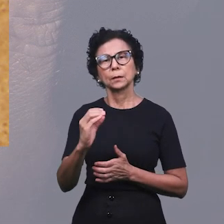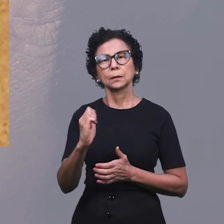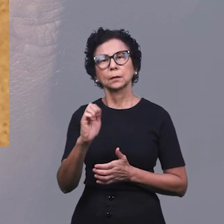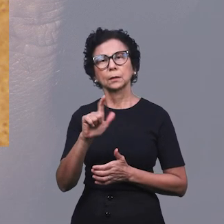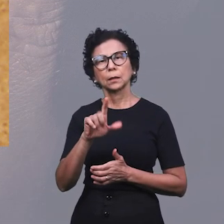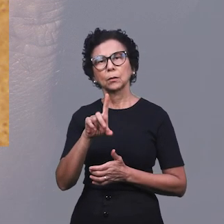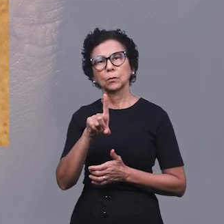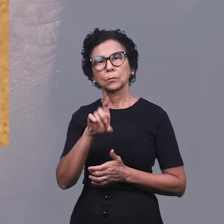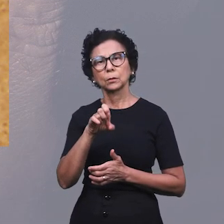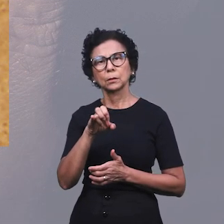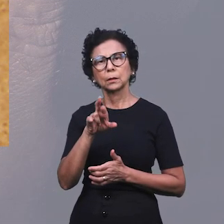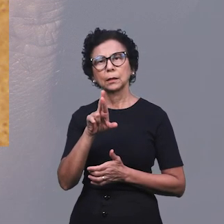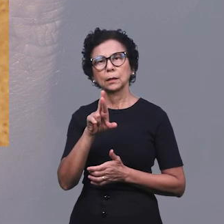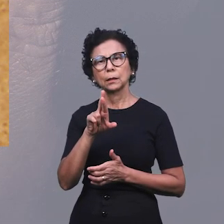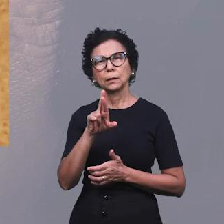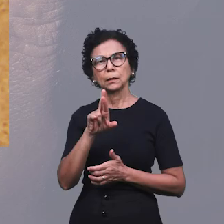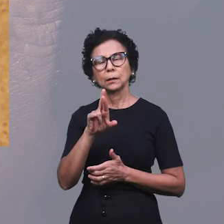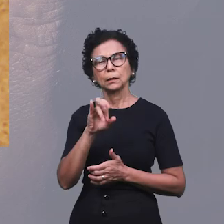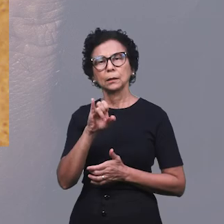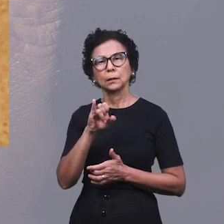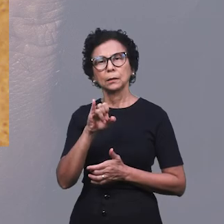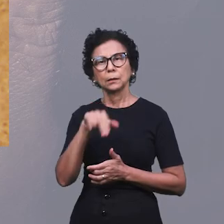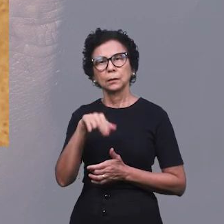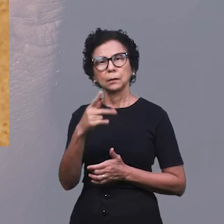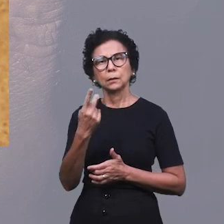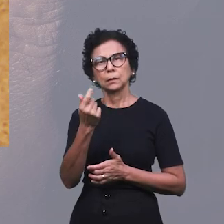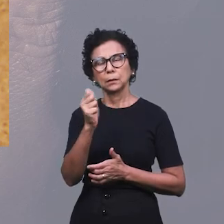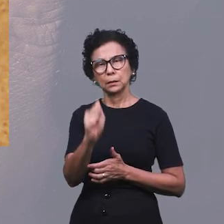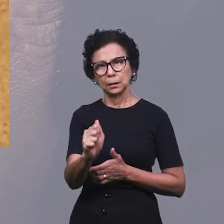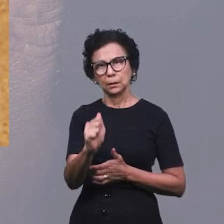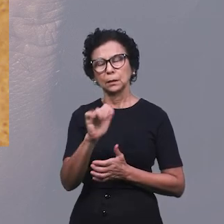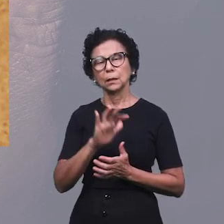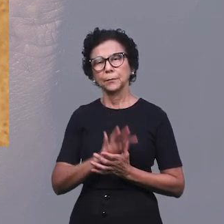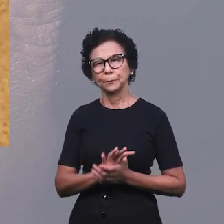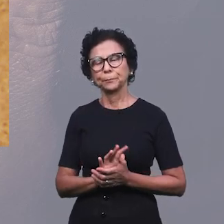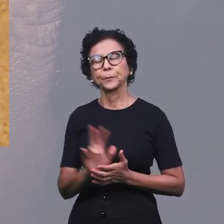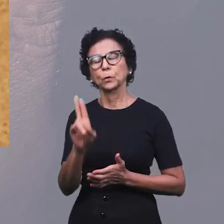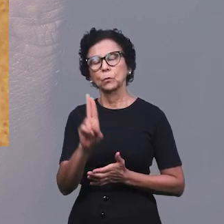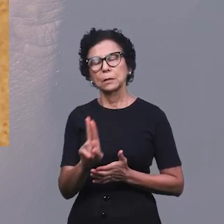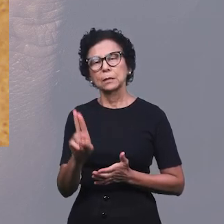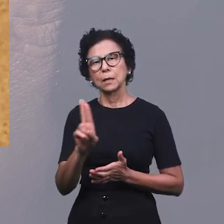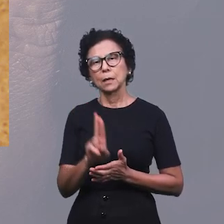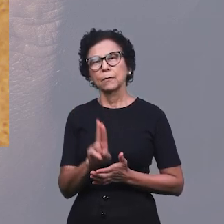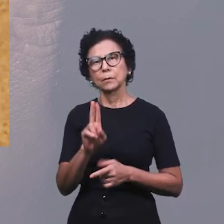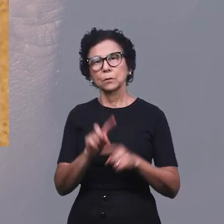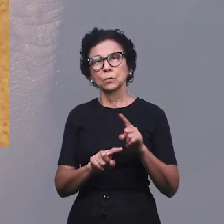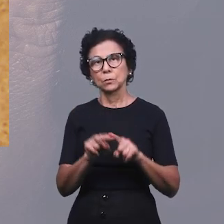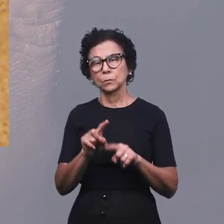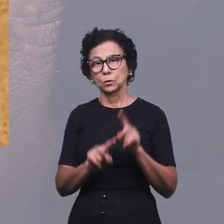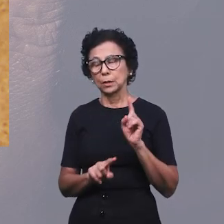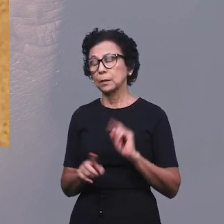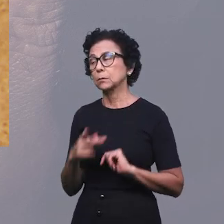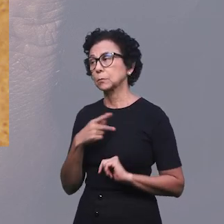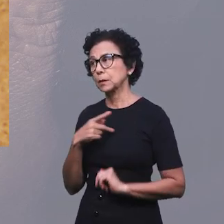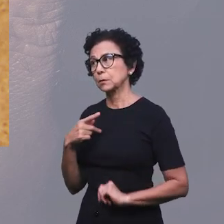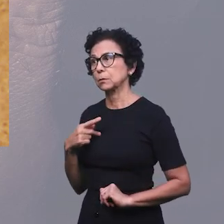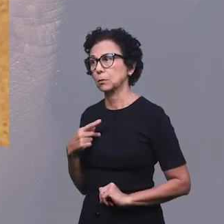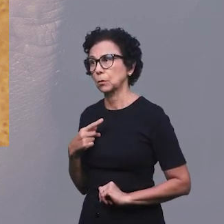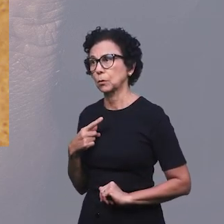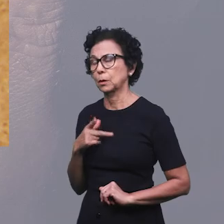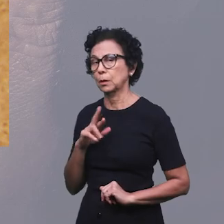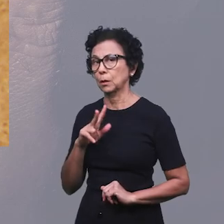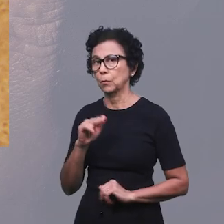exemplo, era utilizada. Vale neste momento citar que esses utensílios, pastor Marcelo, eles não